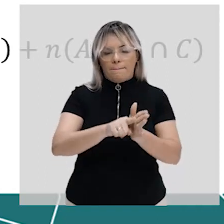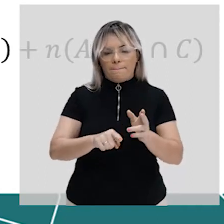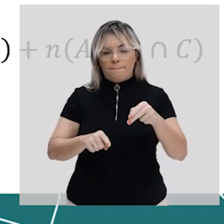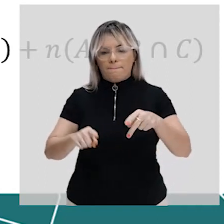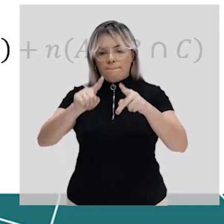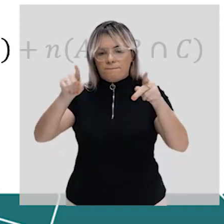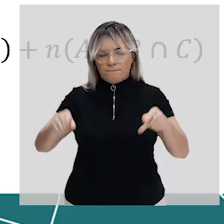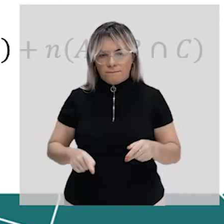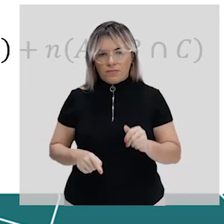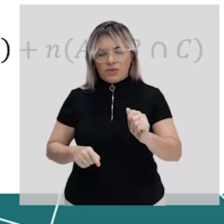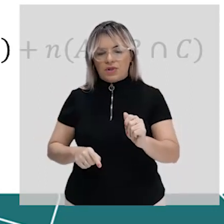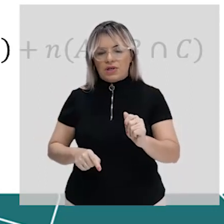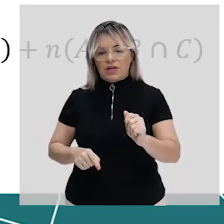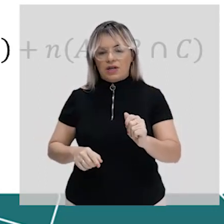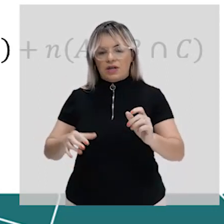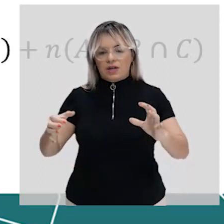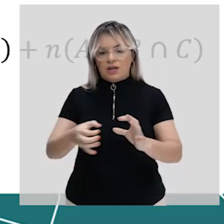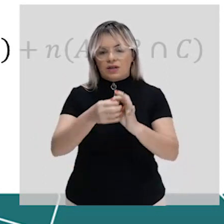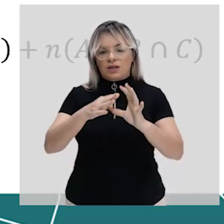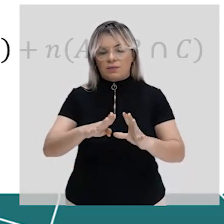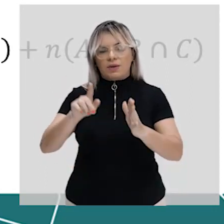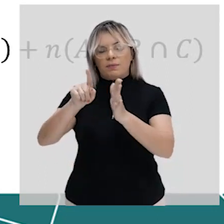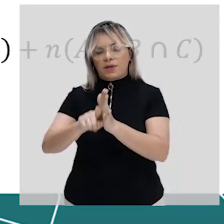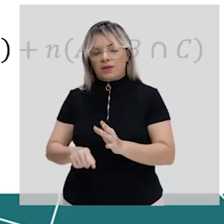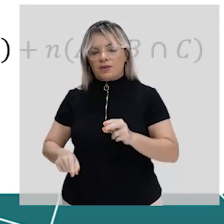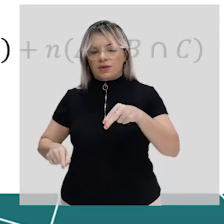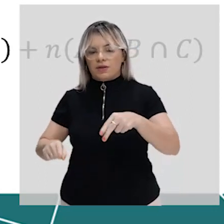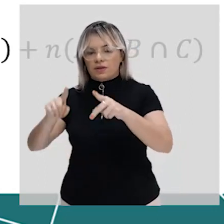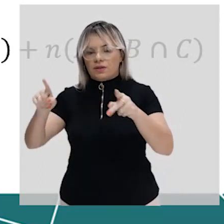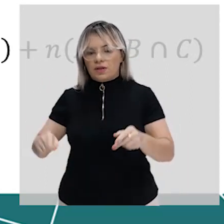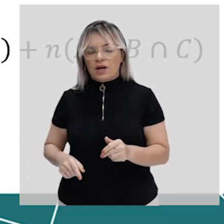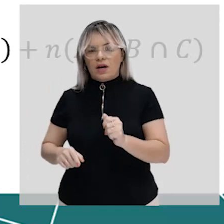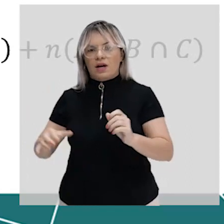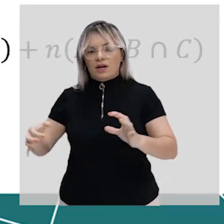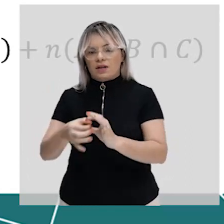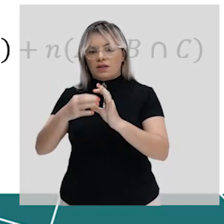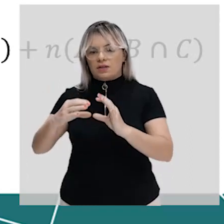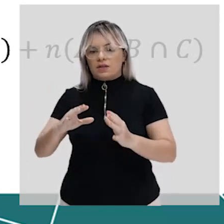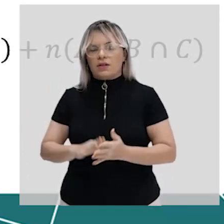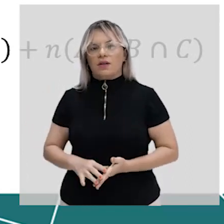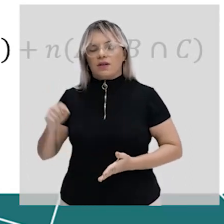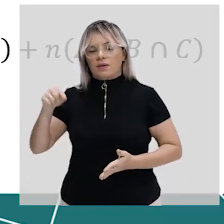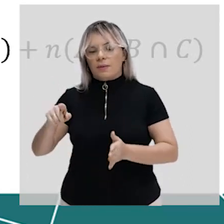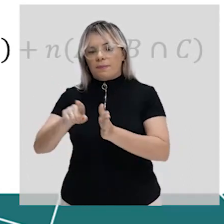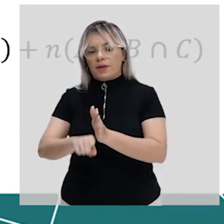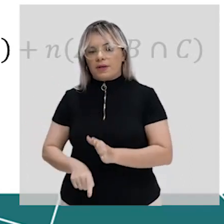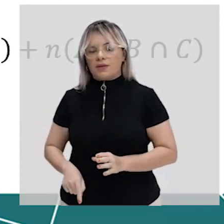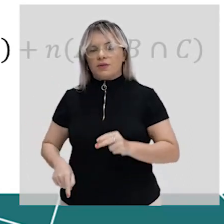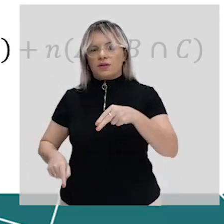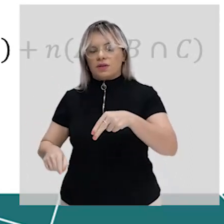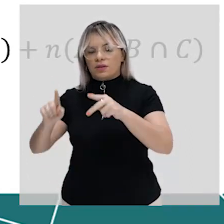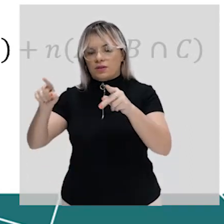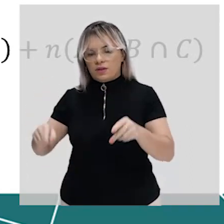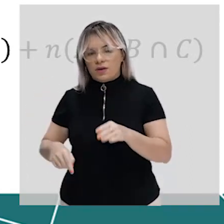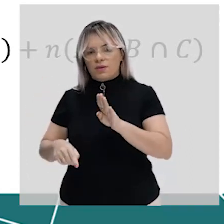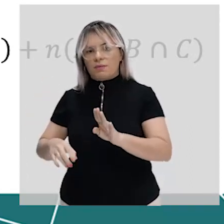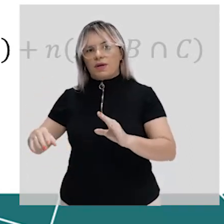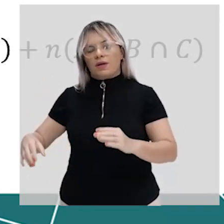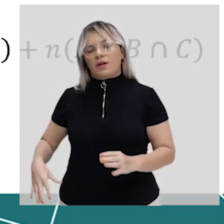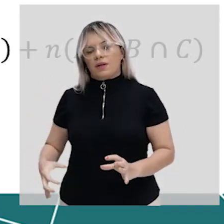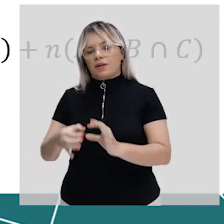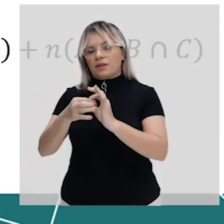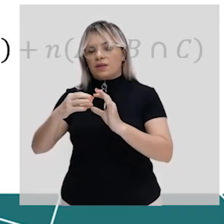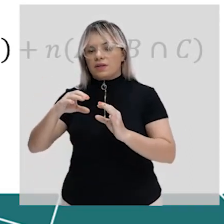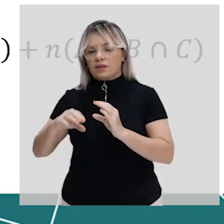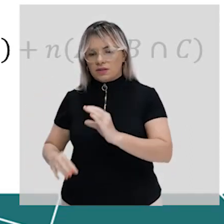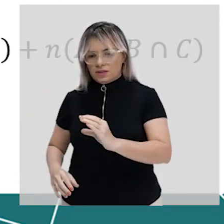A inter B, menos A inter C e menos B inter C. E lá no final, por que que eu